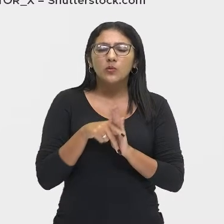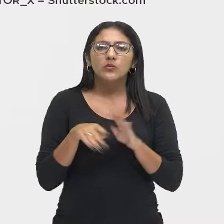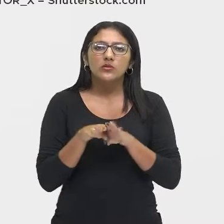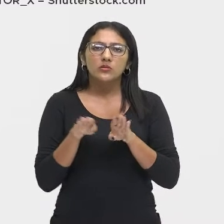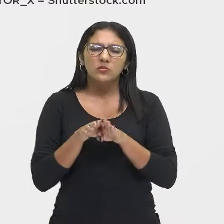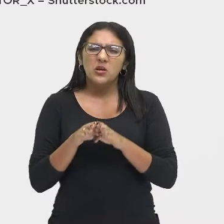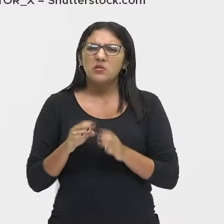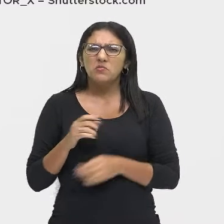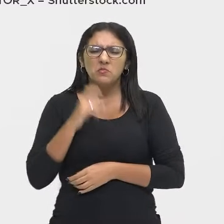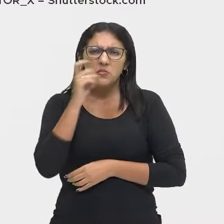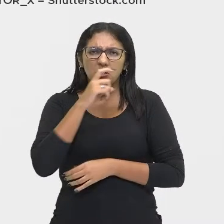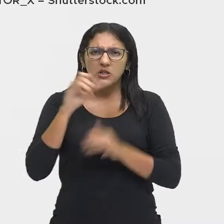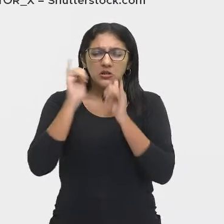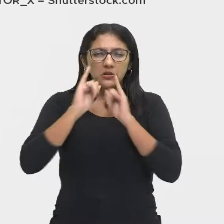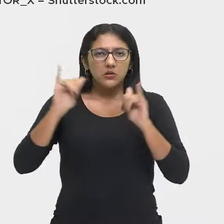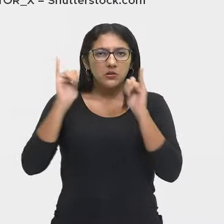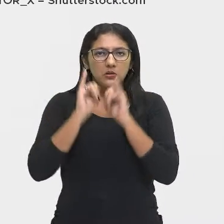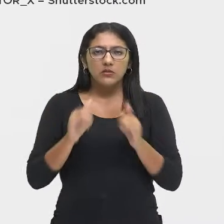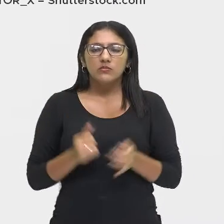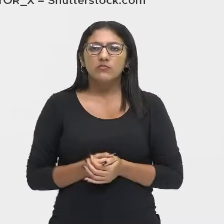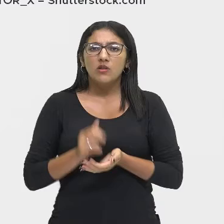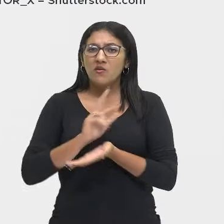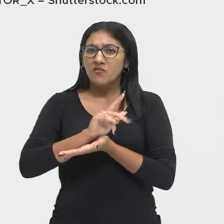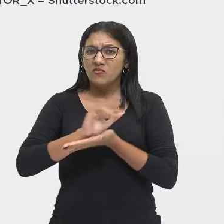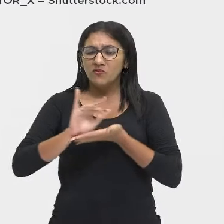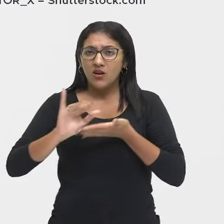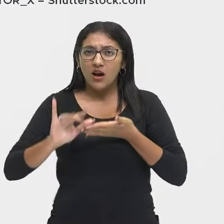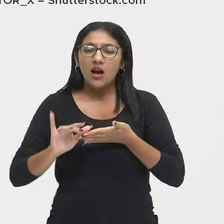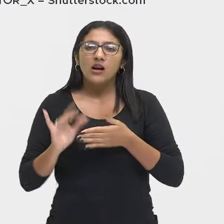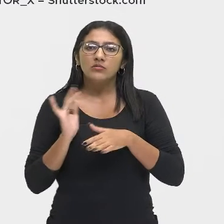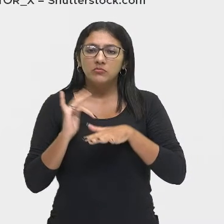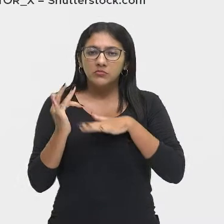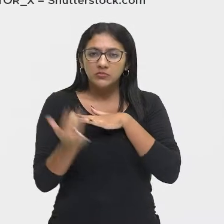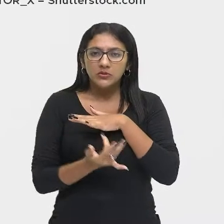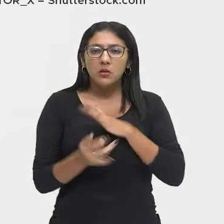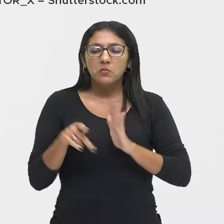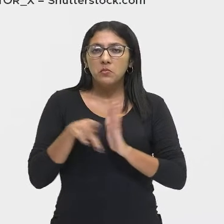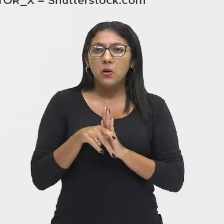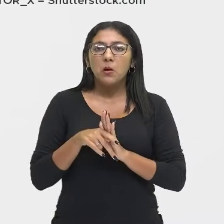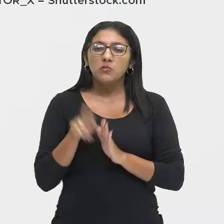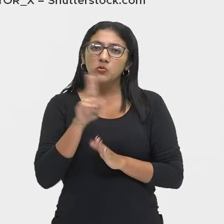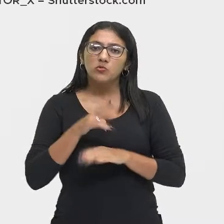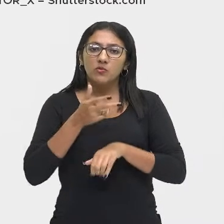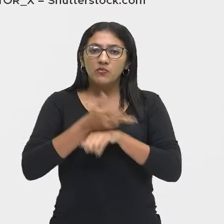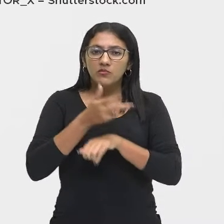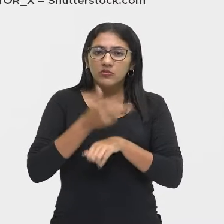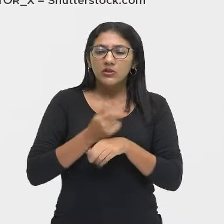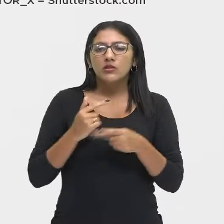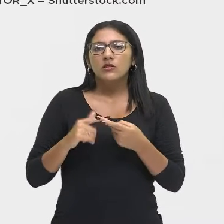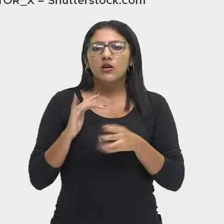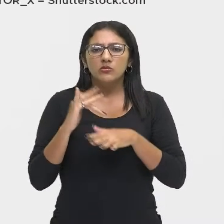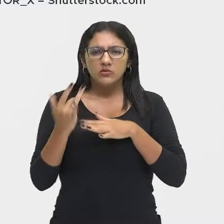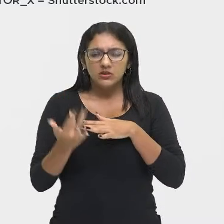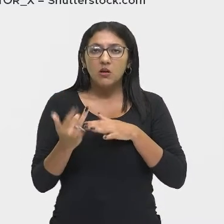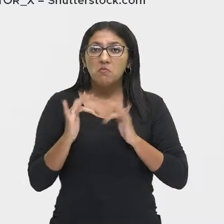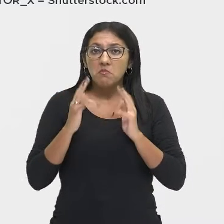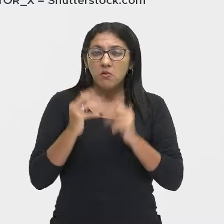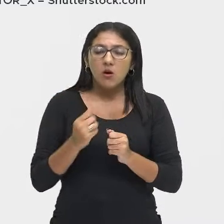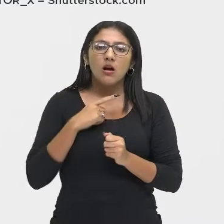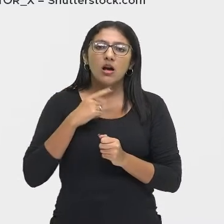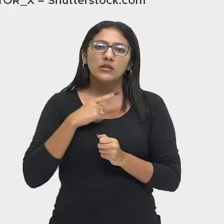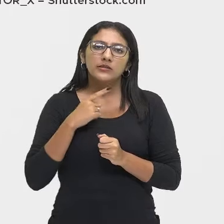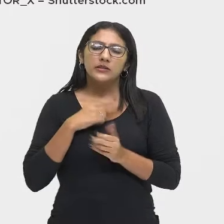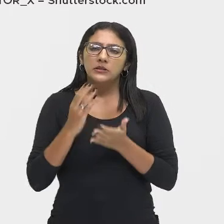fake news, diversas plataformas, né, repositórios de vídeos, redes sociais têm tomado atitudes